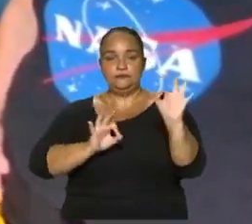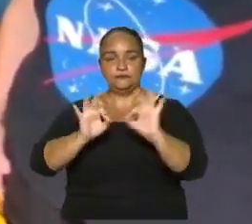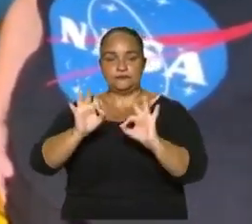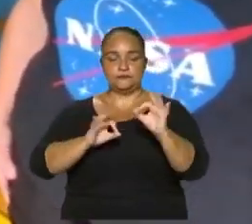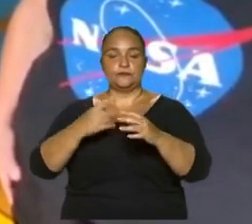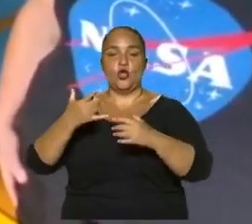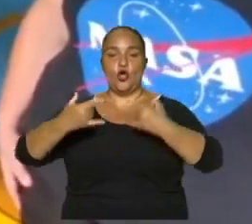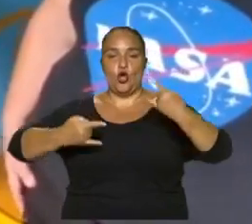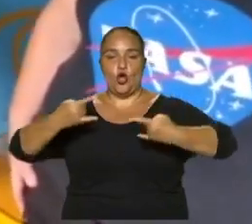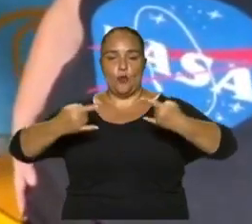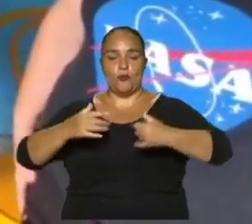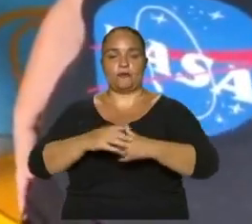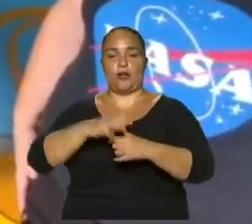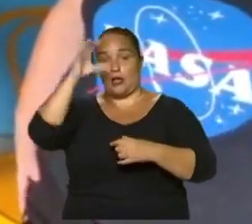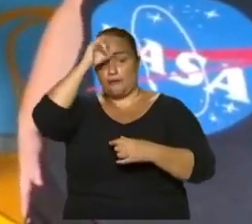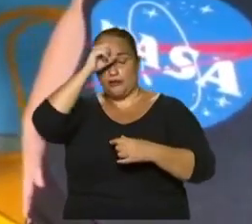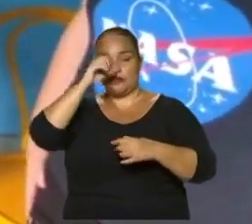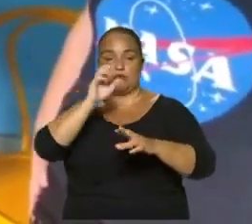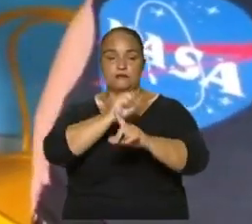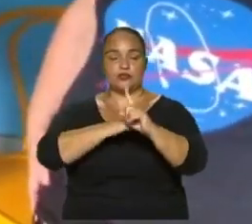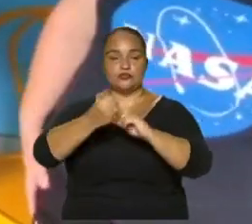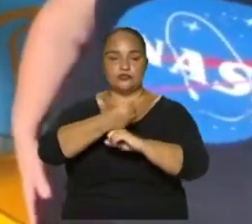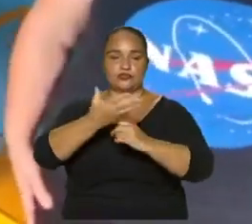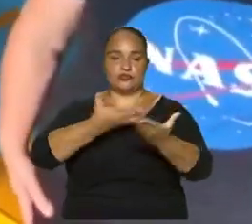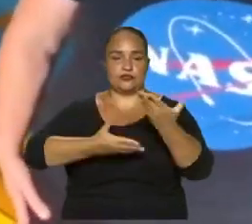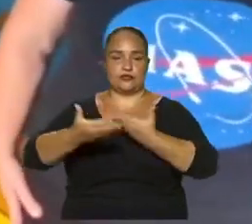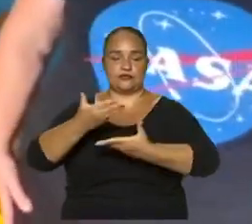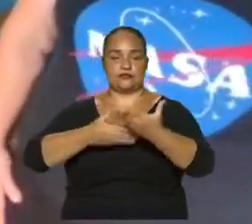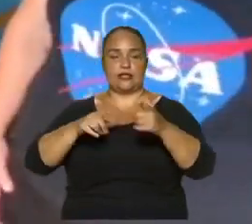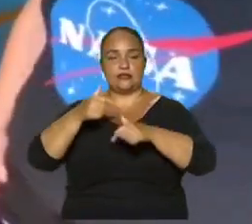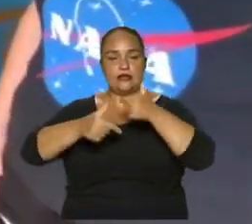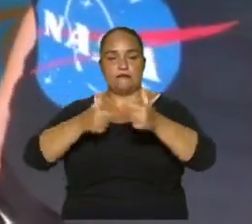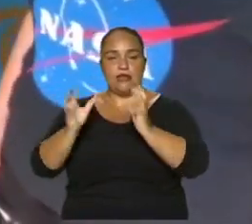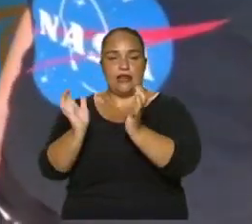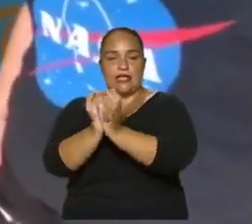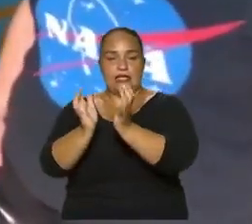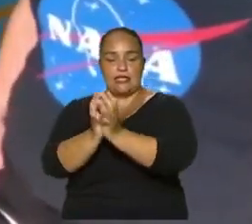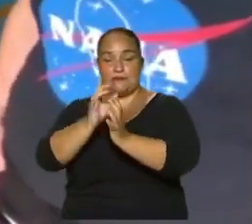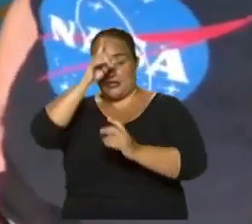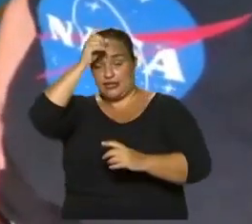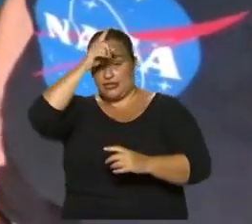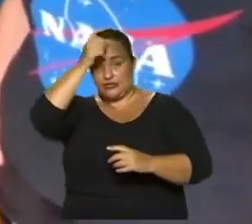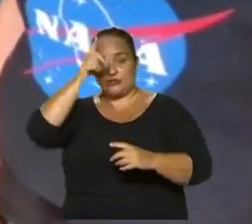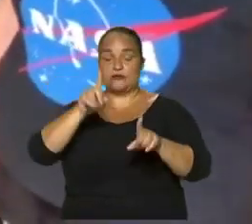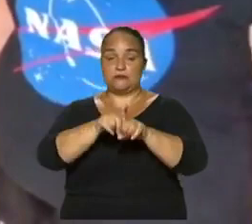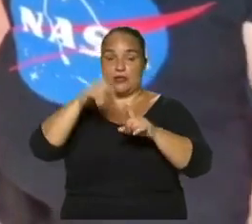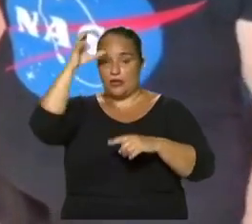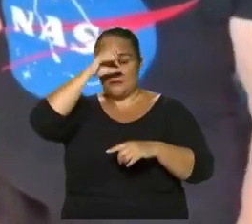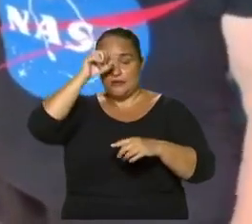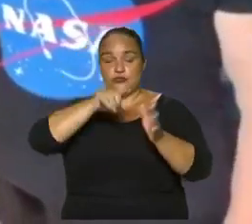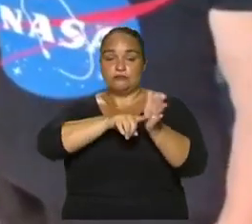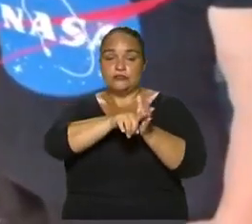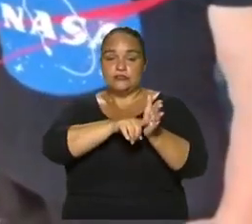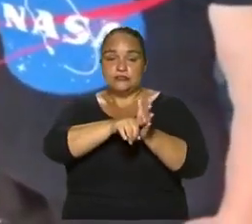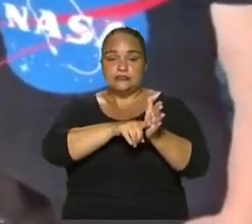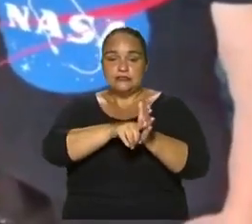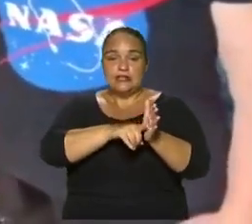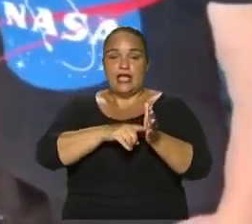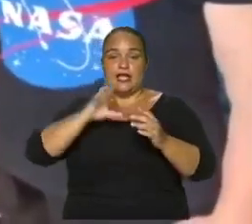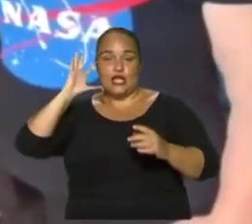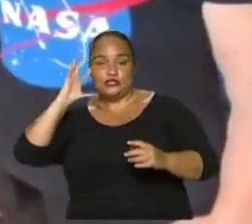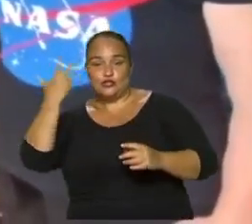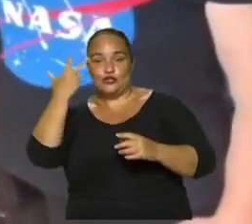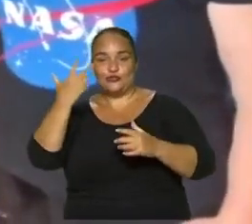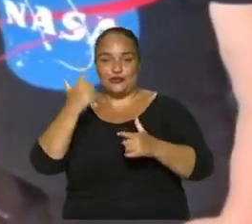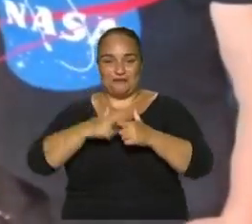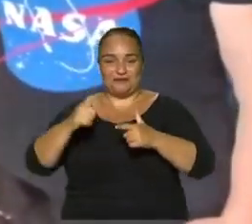robôs. Aprendemos a nos socializar, trabalhar em equipe e sermos mais criativas. E também aprendemos a pesquisar e a solucionar